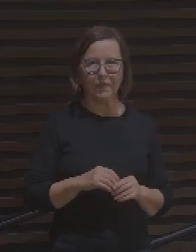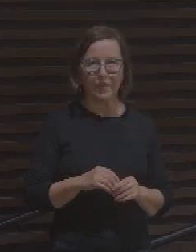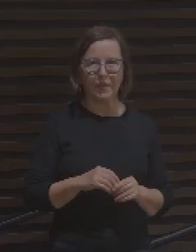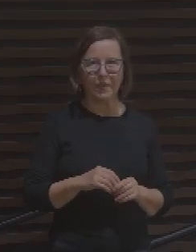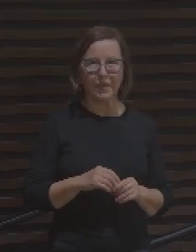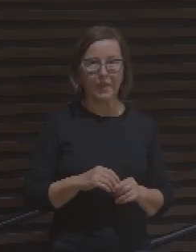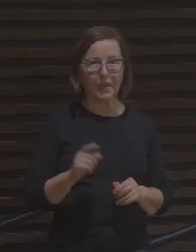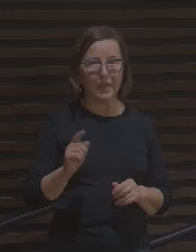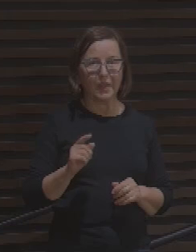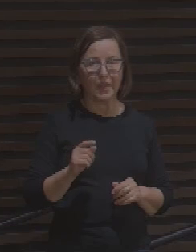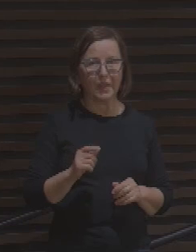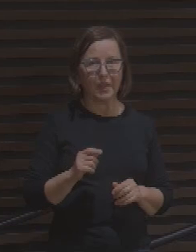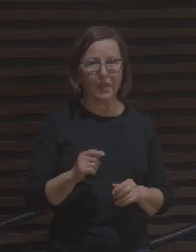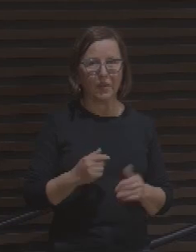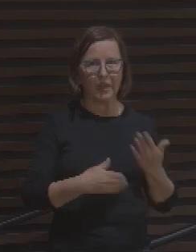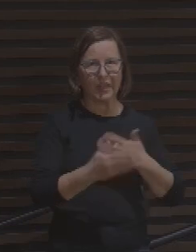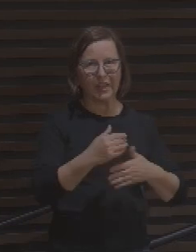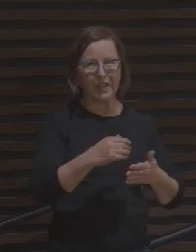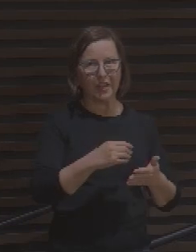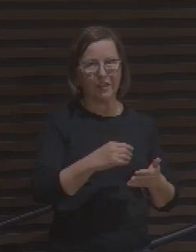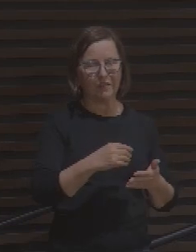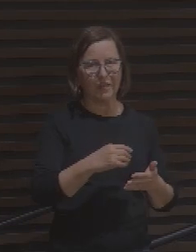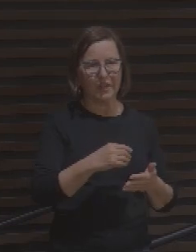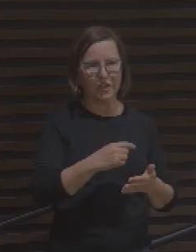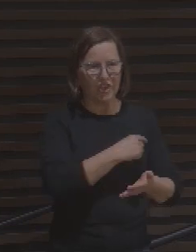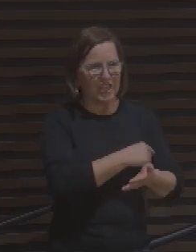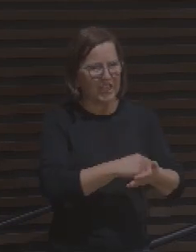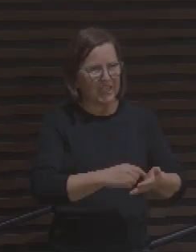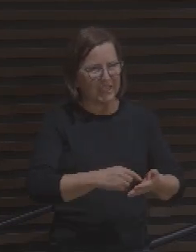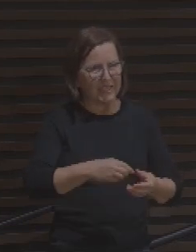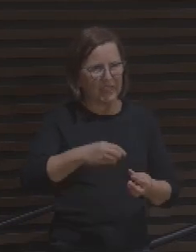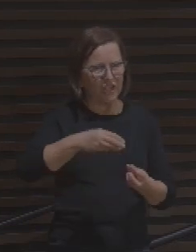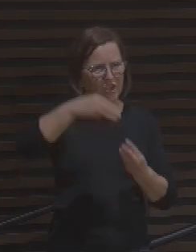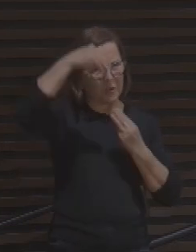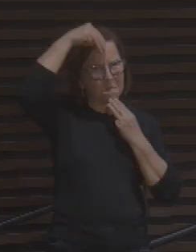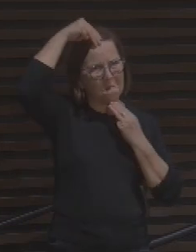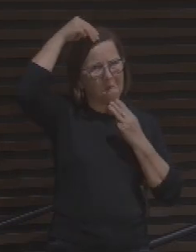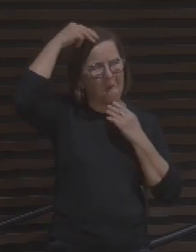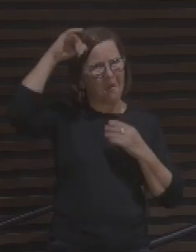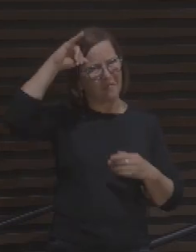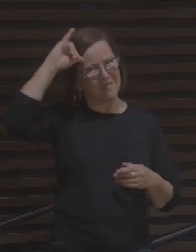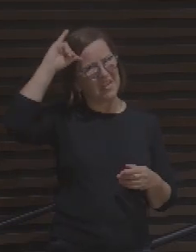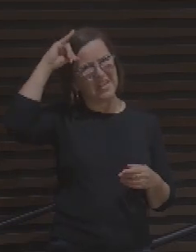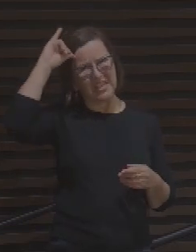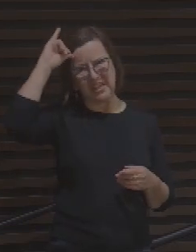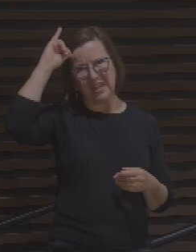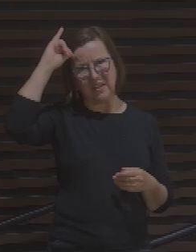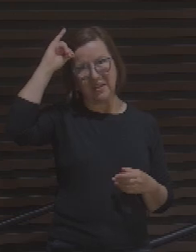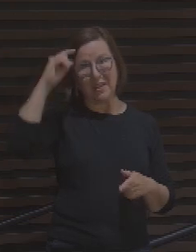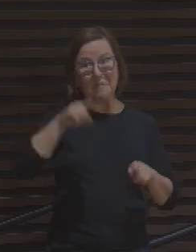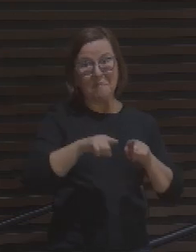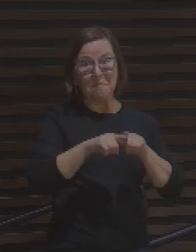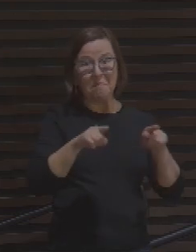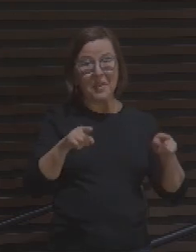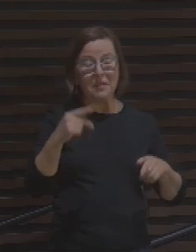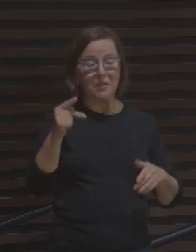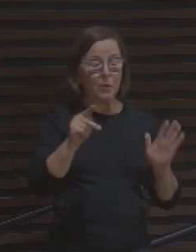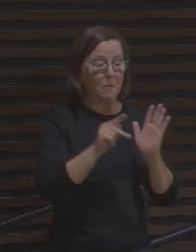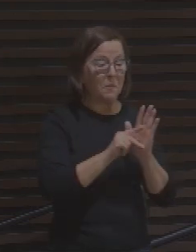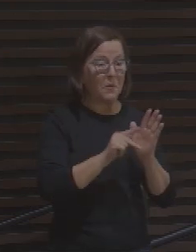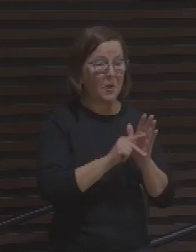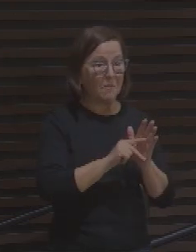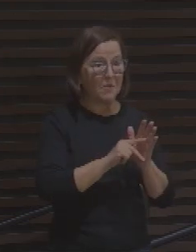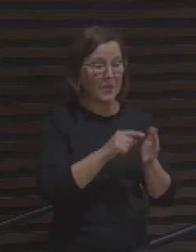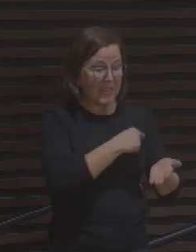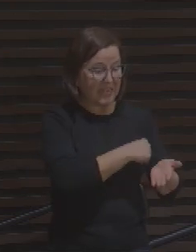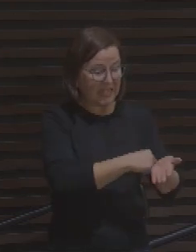não por meio do sangue de bodes e de bezerros, mas pelo seu próprio